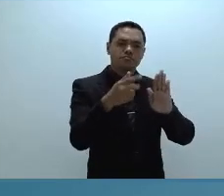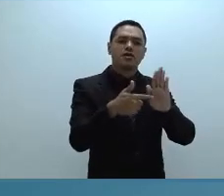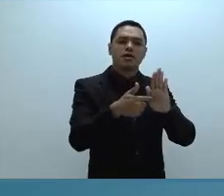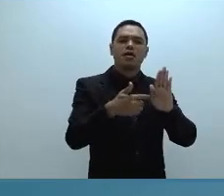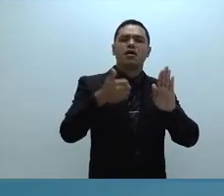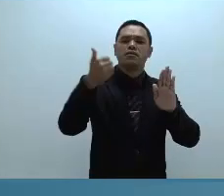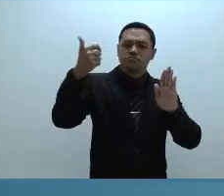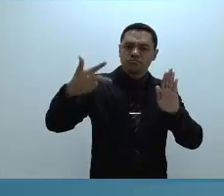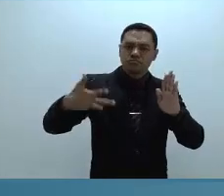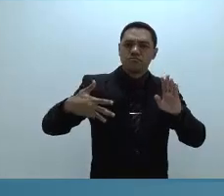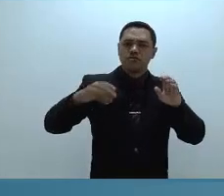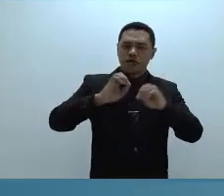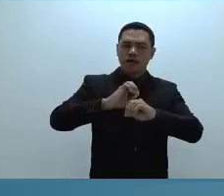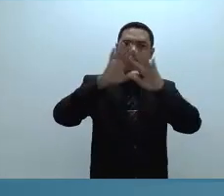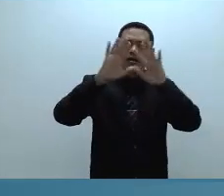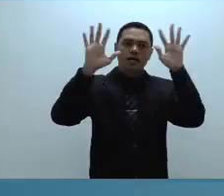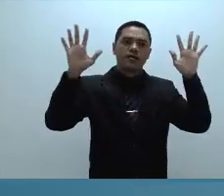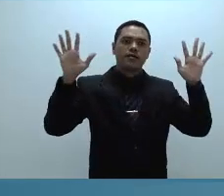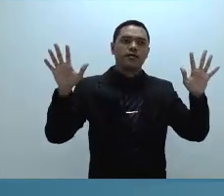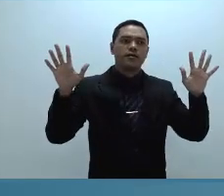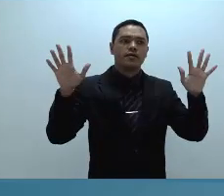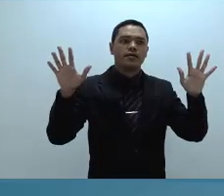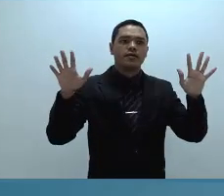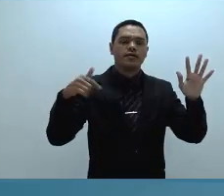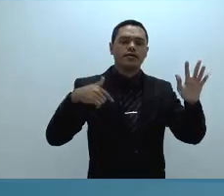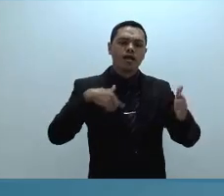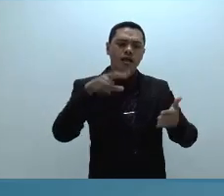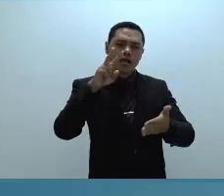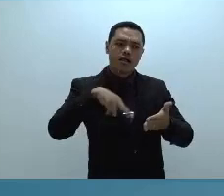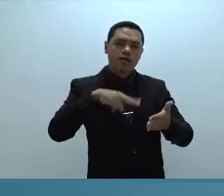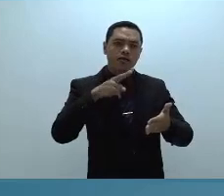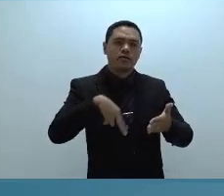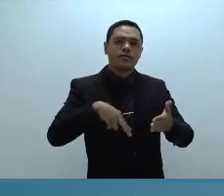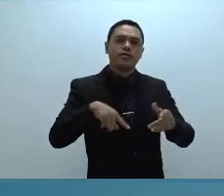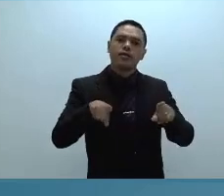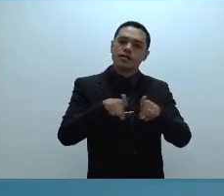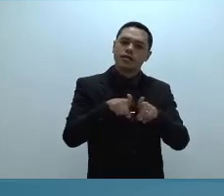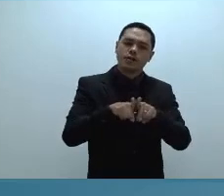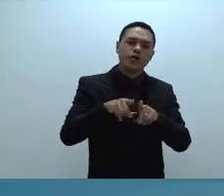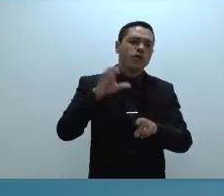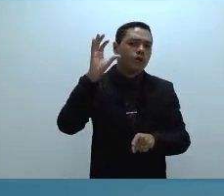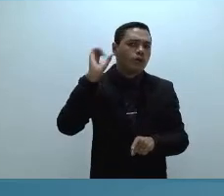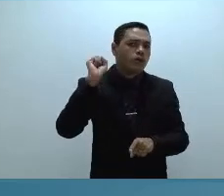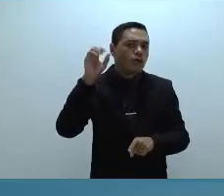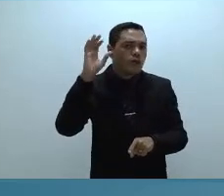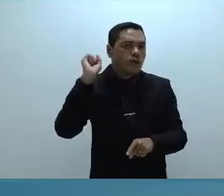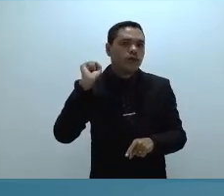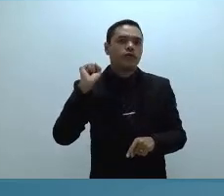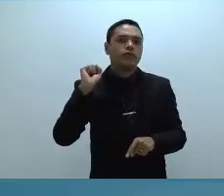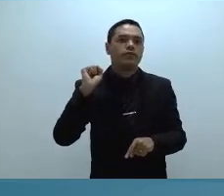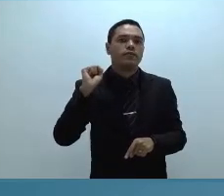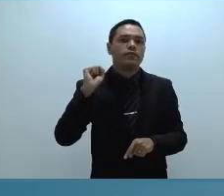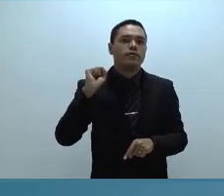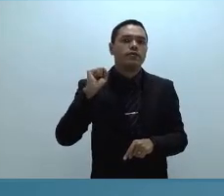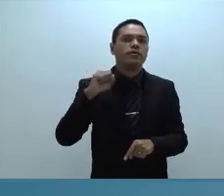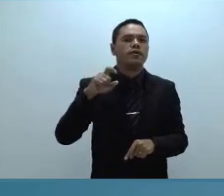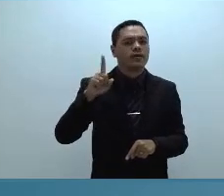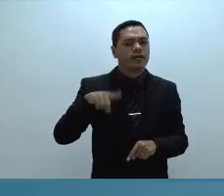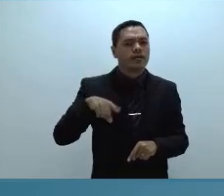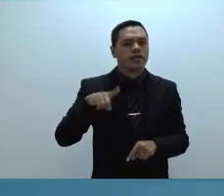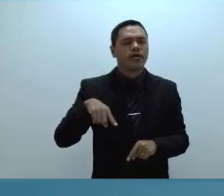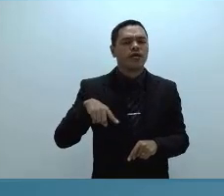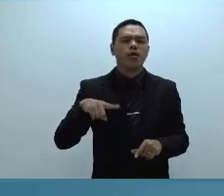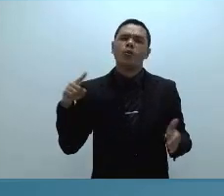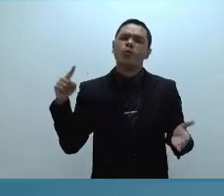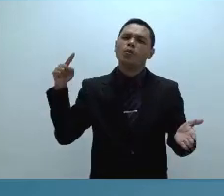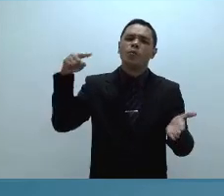bem explícito e eu pude ler e agora ouvir que realmente o cerne da